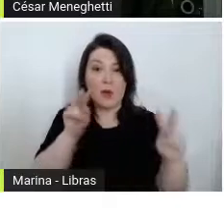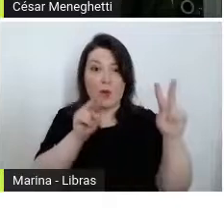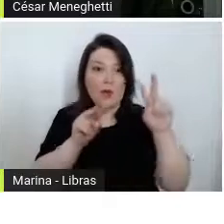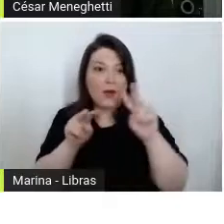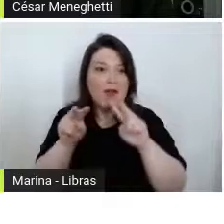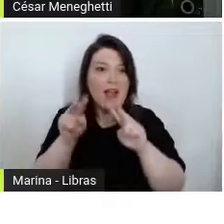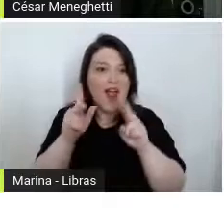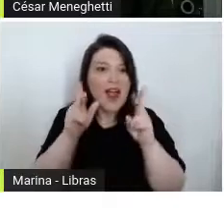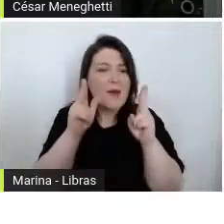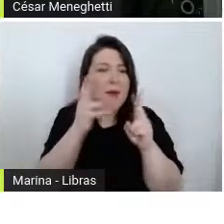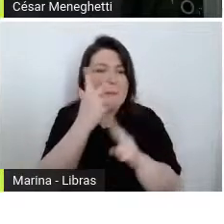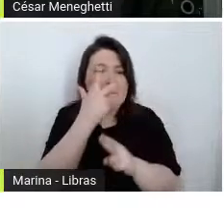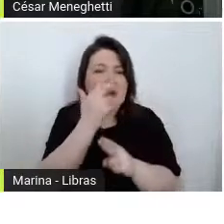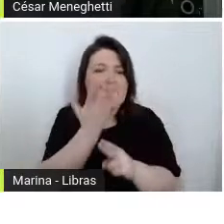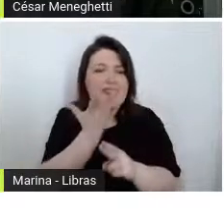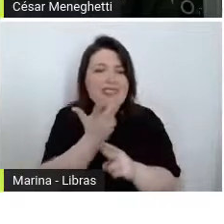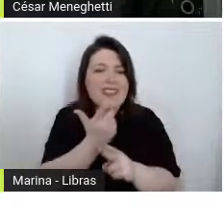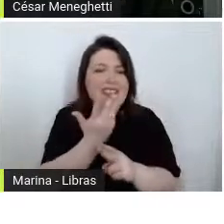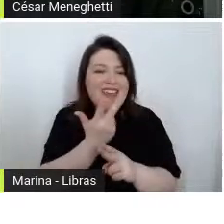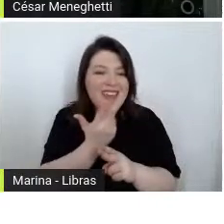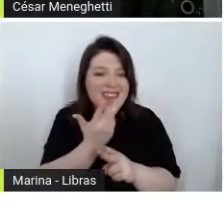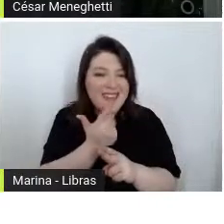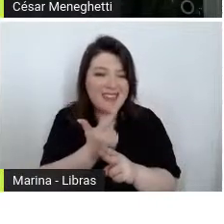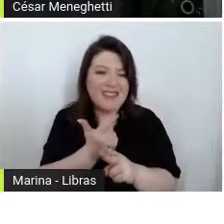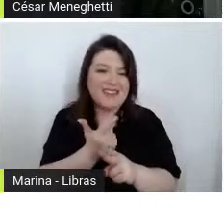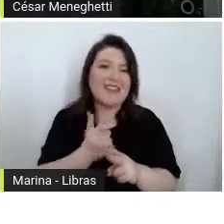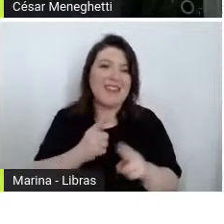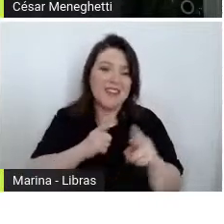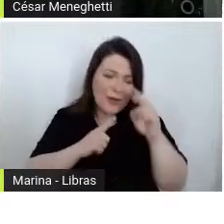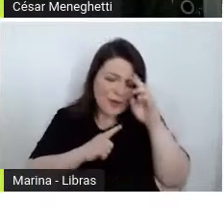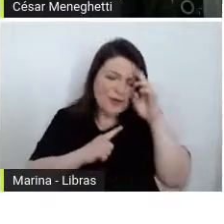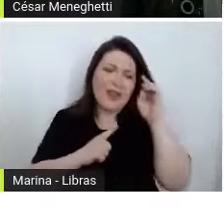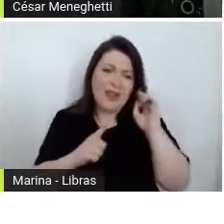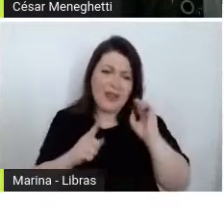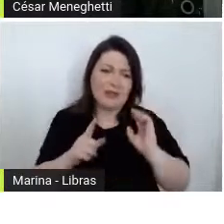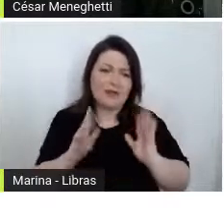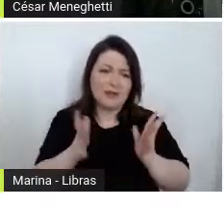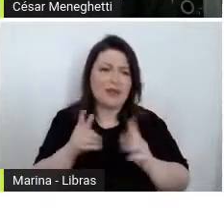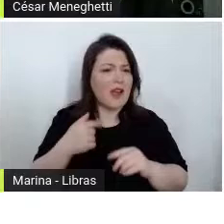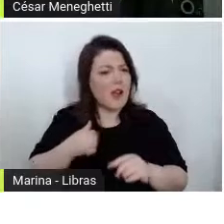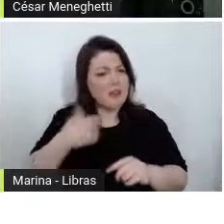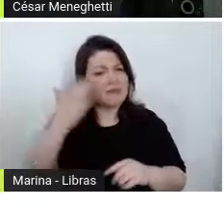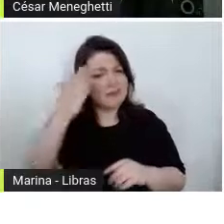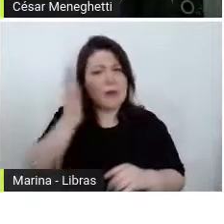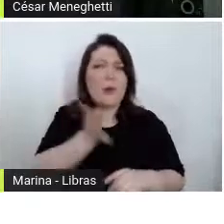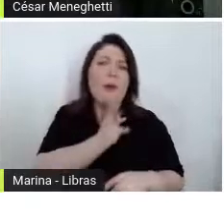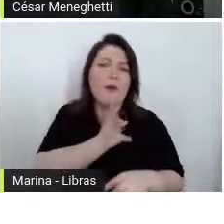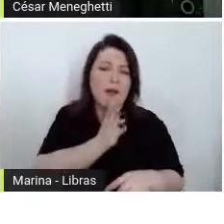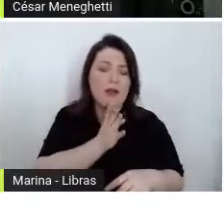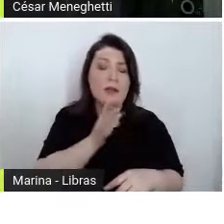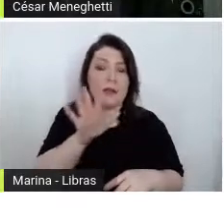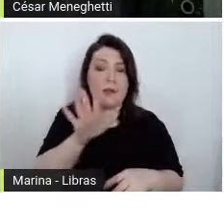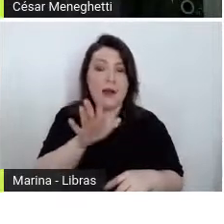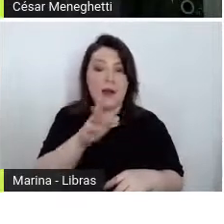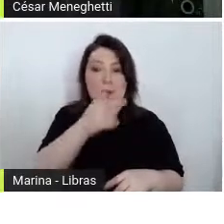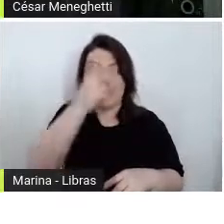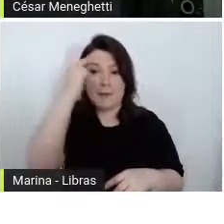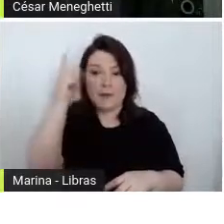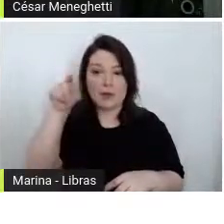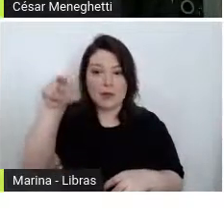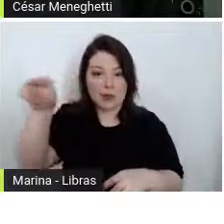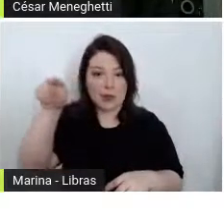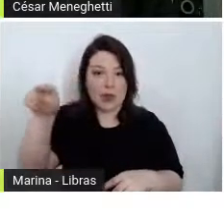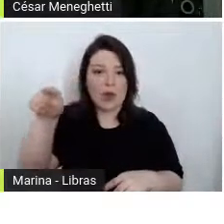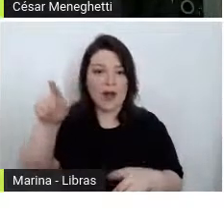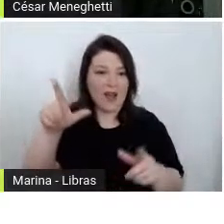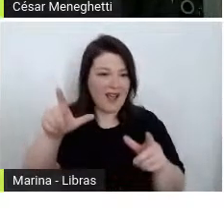assim, não ficar lendo. Eu tinha me documentado tudo, mas até certo ponto, né? E esse cara mesmo da cooperação italiana falou